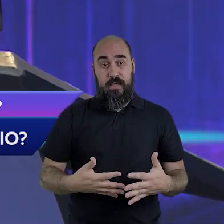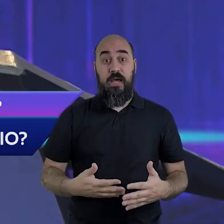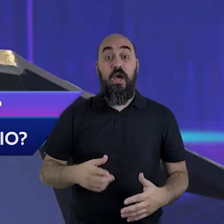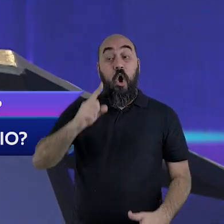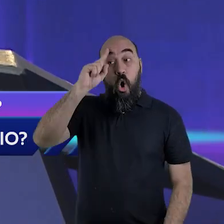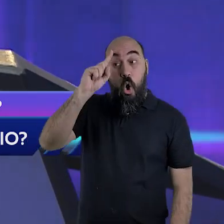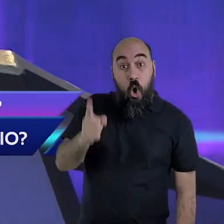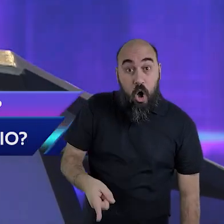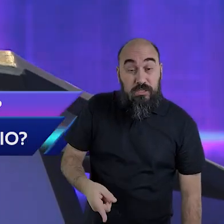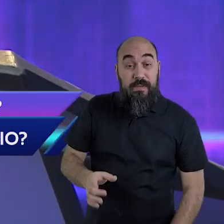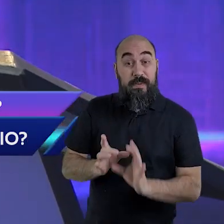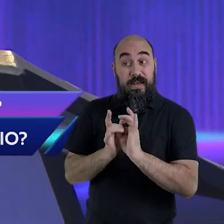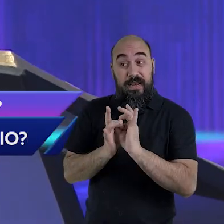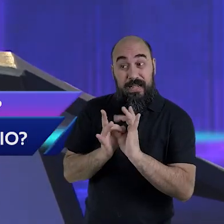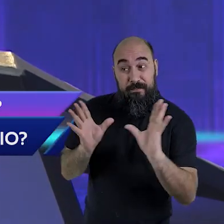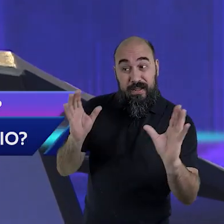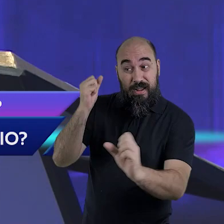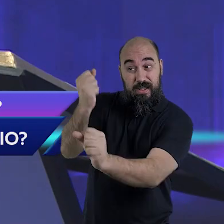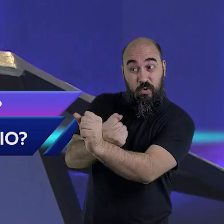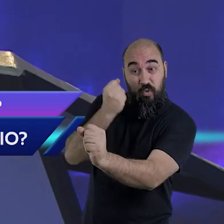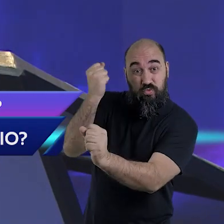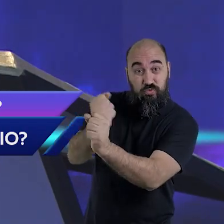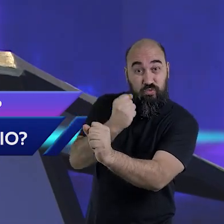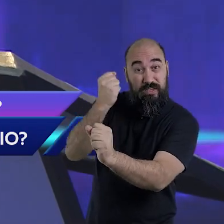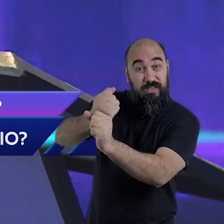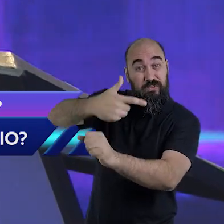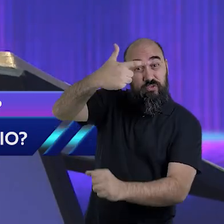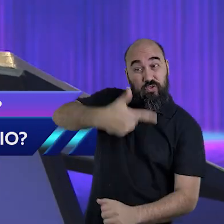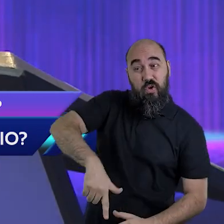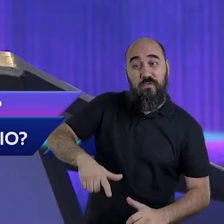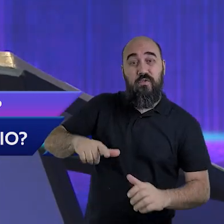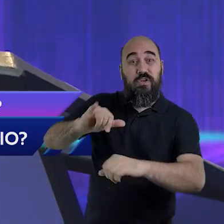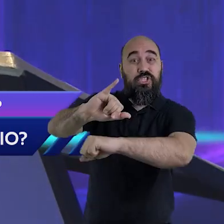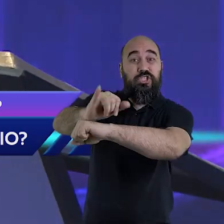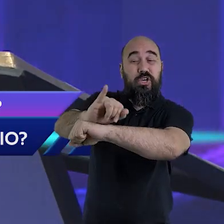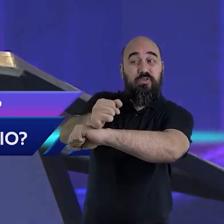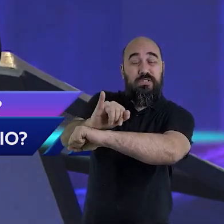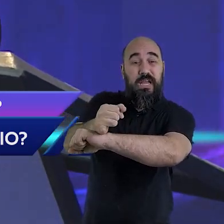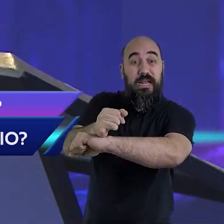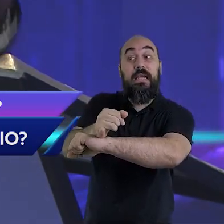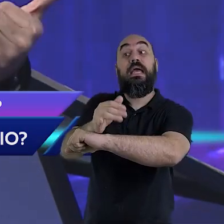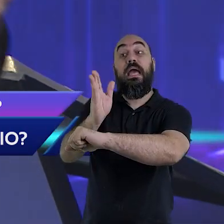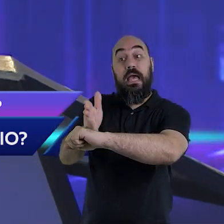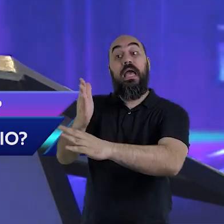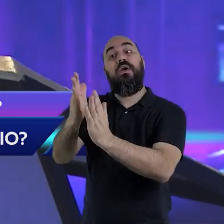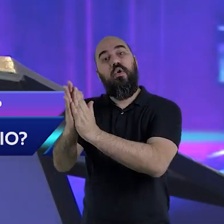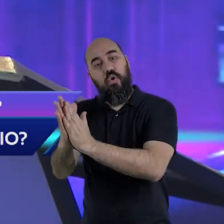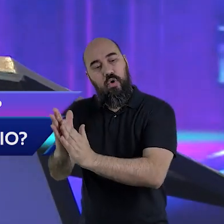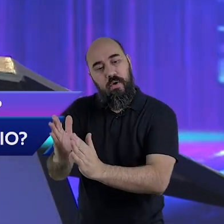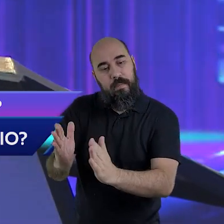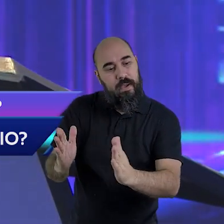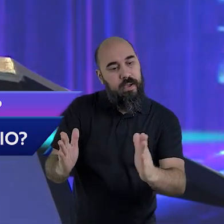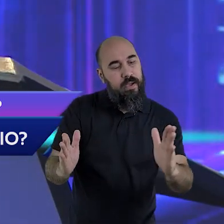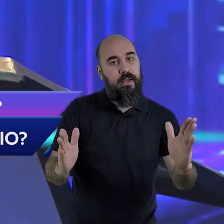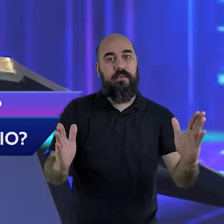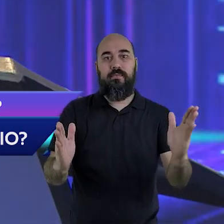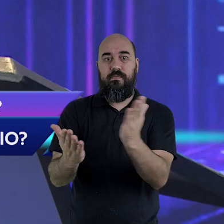ordem para restaurar Jerusalém. A partir daí, então, seria contado este tempo.